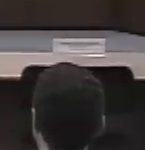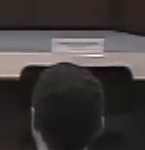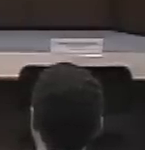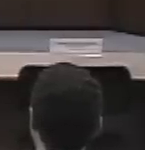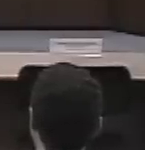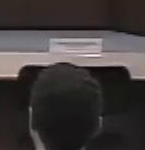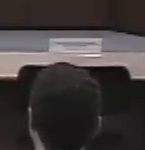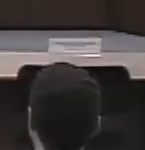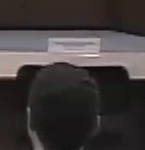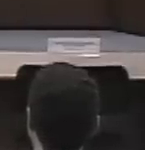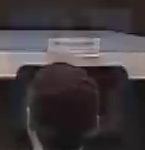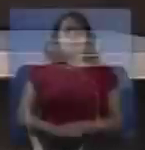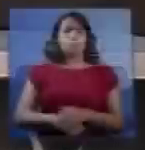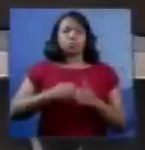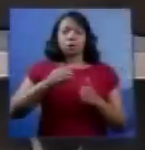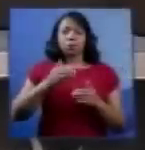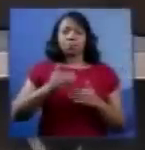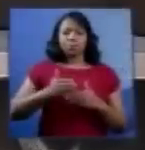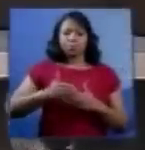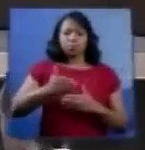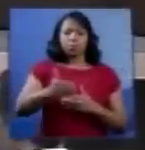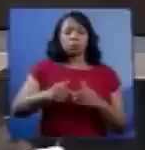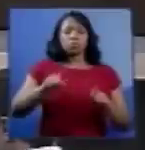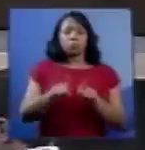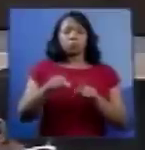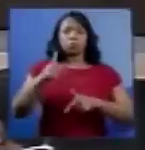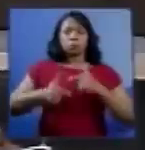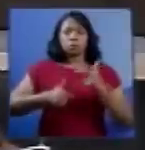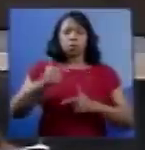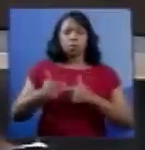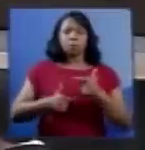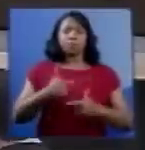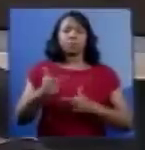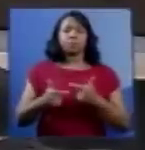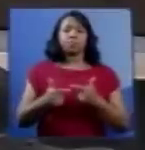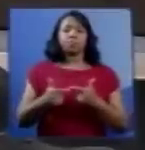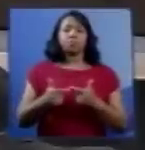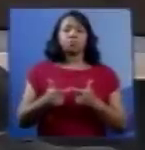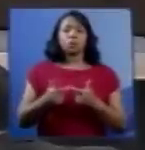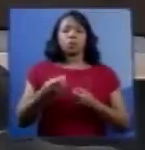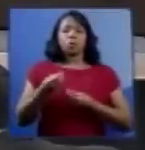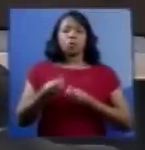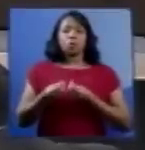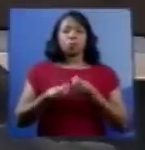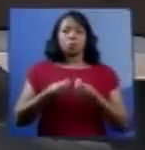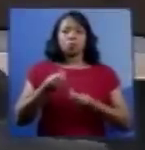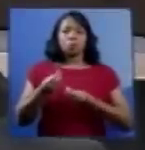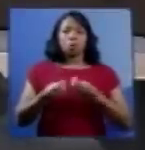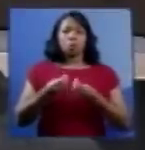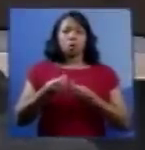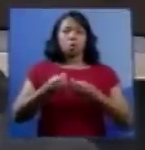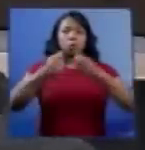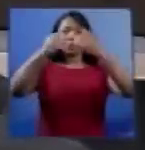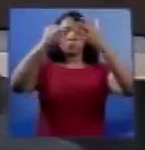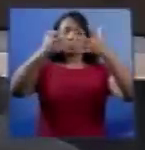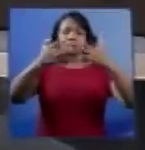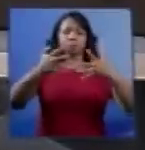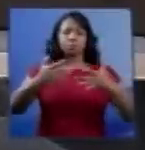Vamos à sequência dos trabalhos ah com alguns